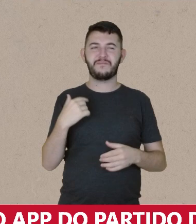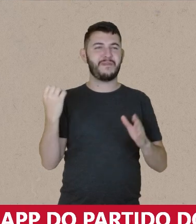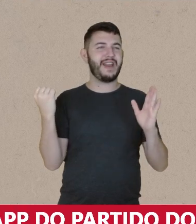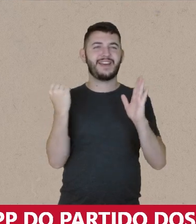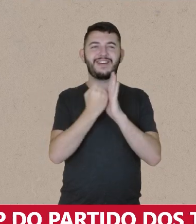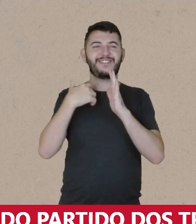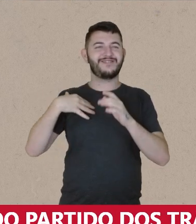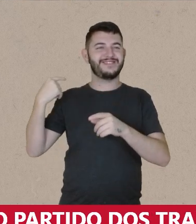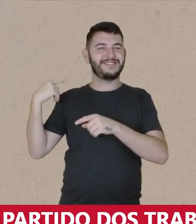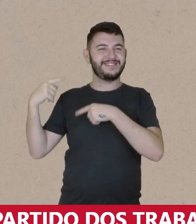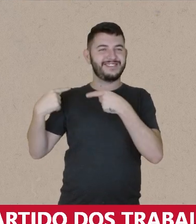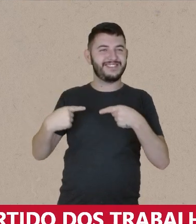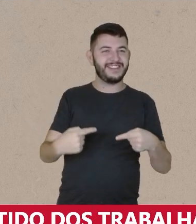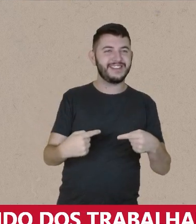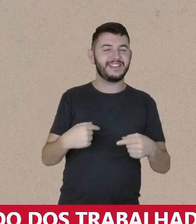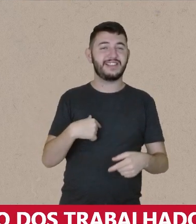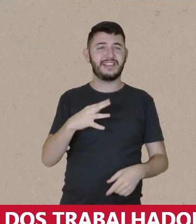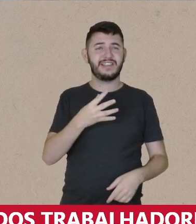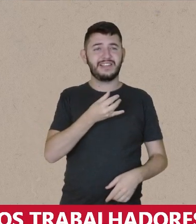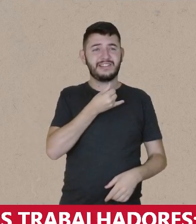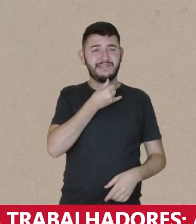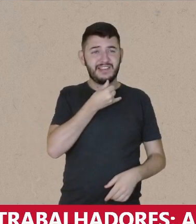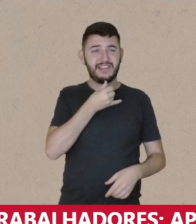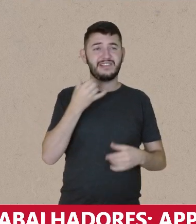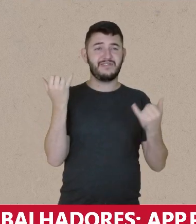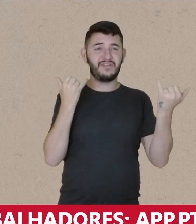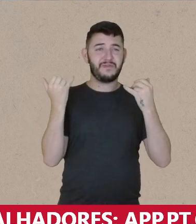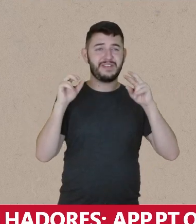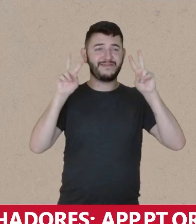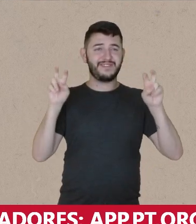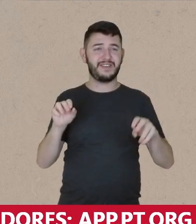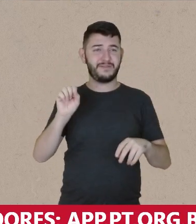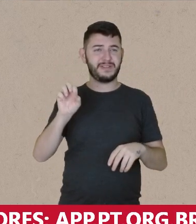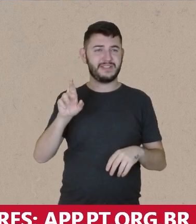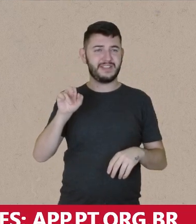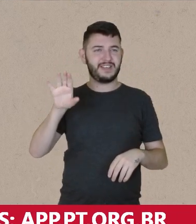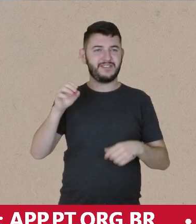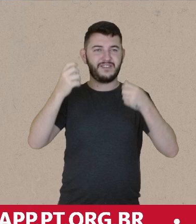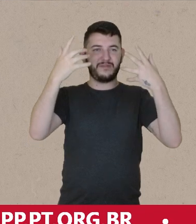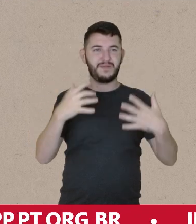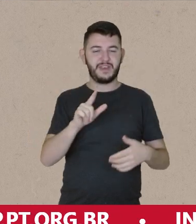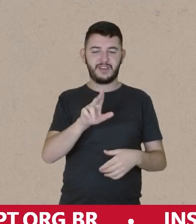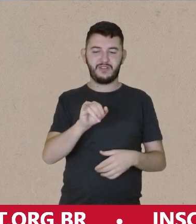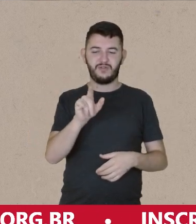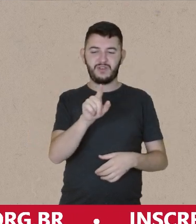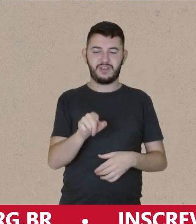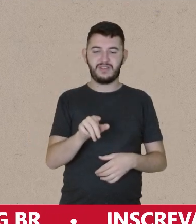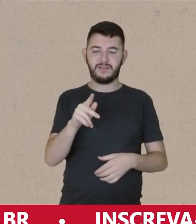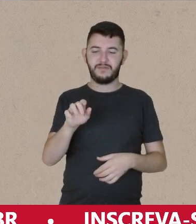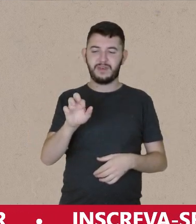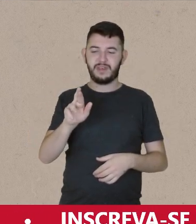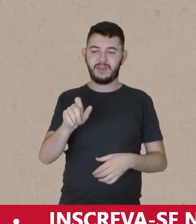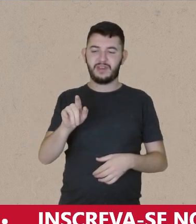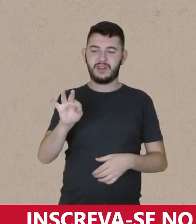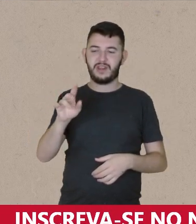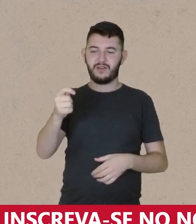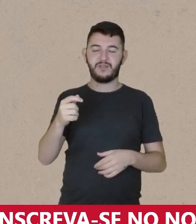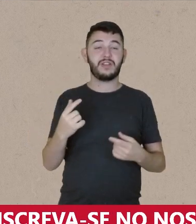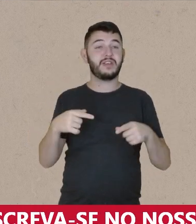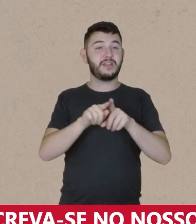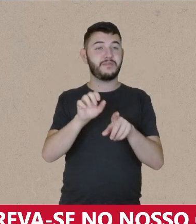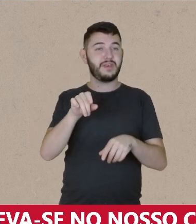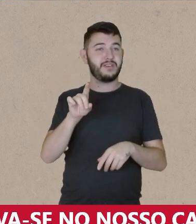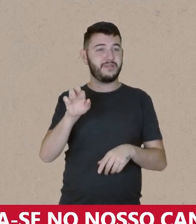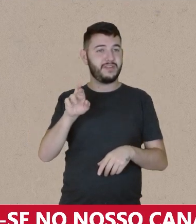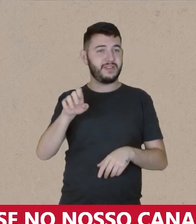Muito triste a notícia do Sérgio Manberti, diz o Luiz Felipe Peralta. E o Roberto Vilas diz: além de um grande artista,